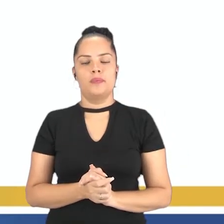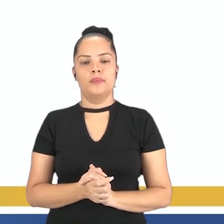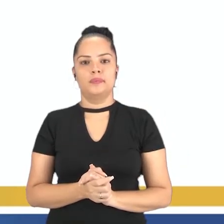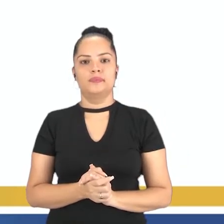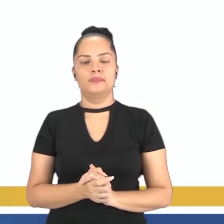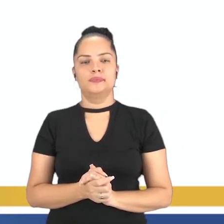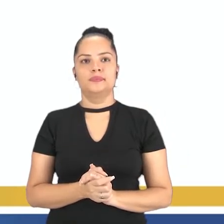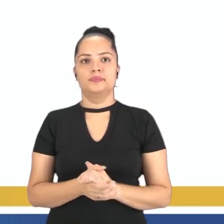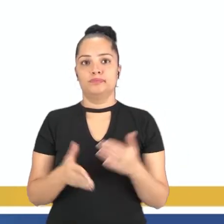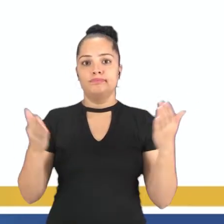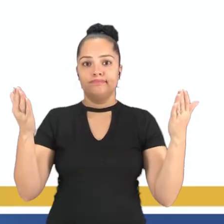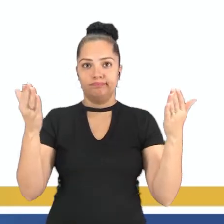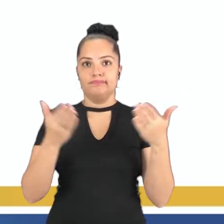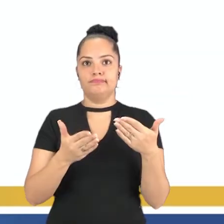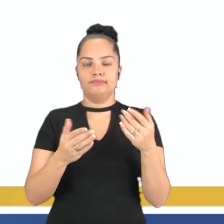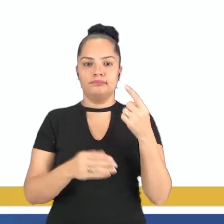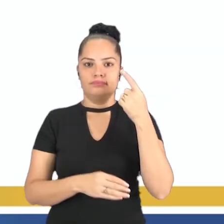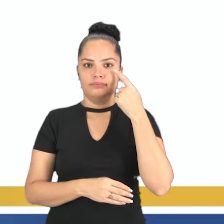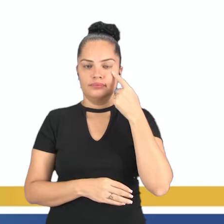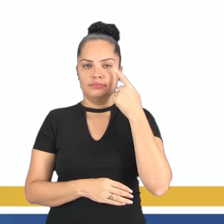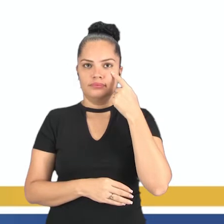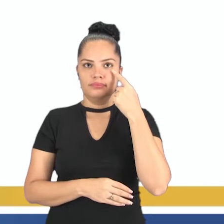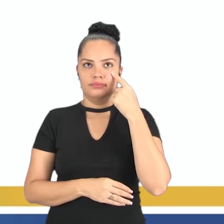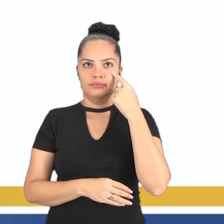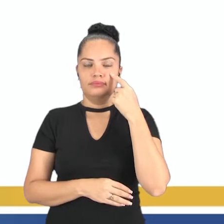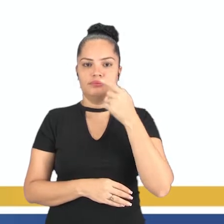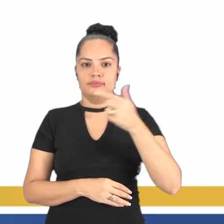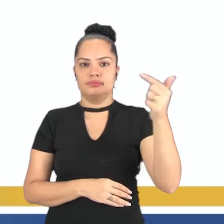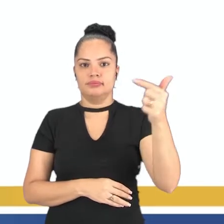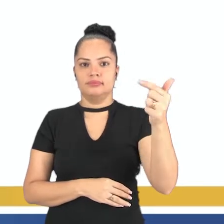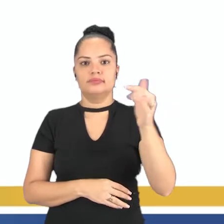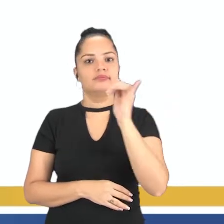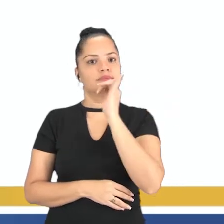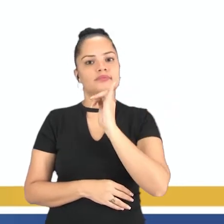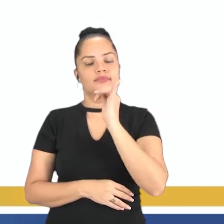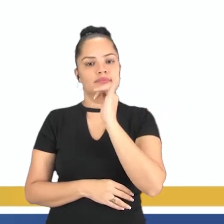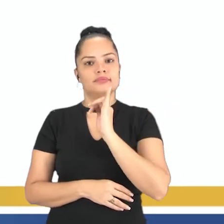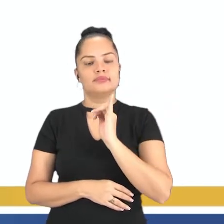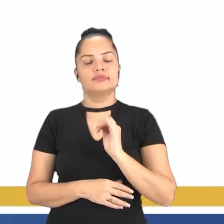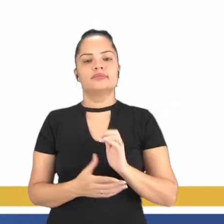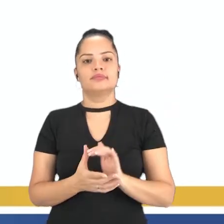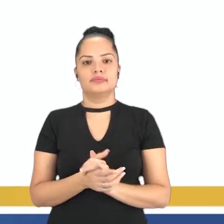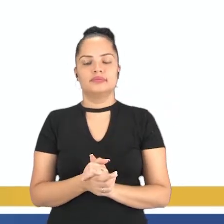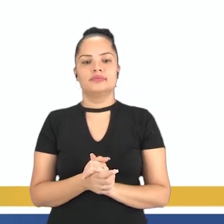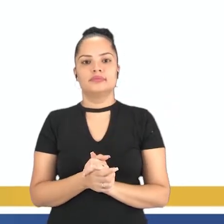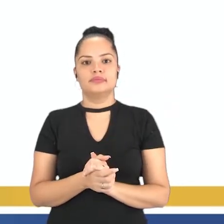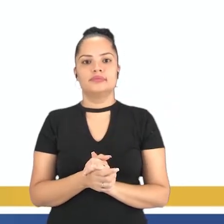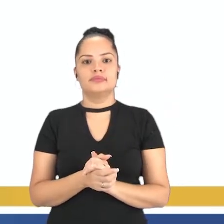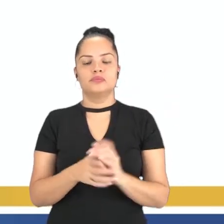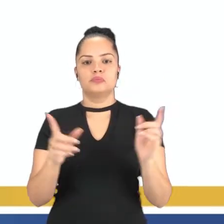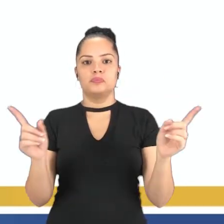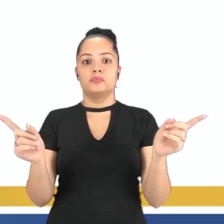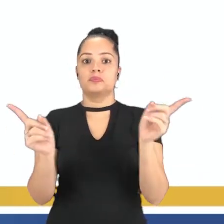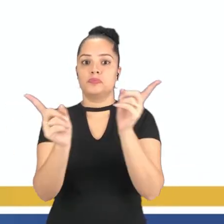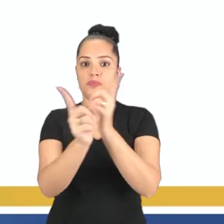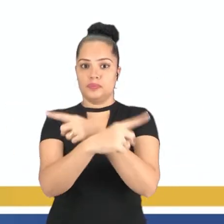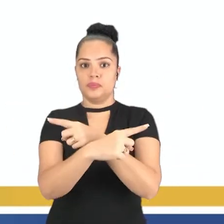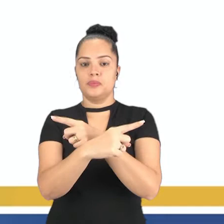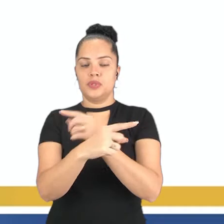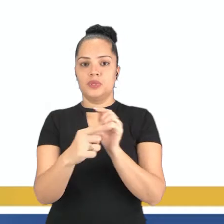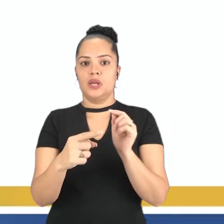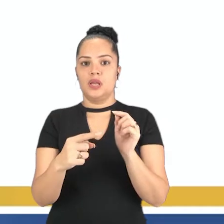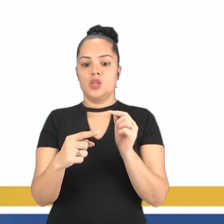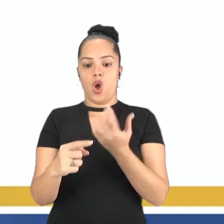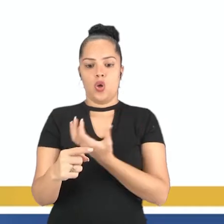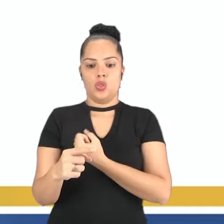muito bem, então agora, pessoal, nós vamos ver a segunda situação, quando acontece o contrário, quando o nosso dividendo